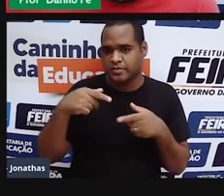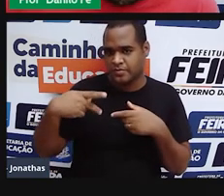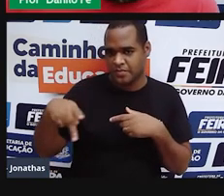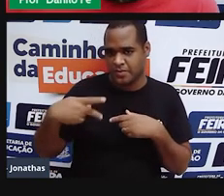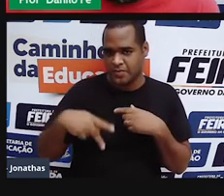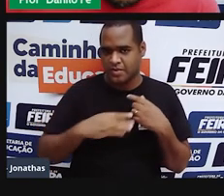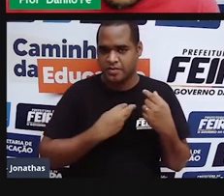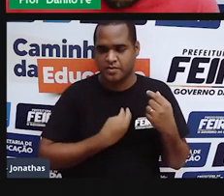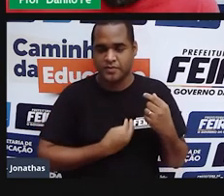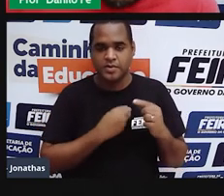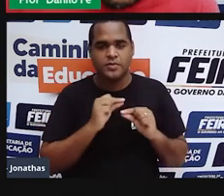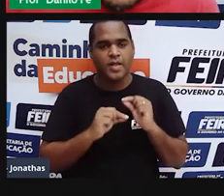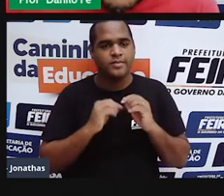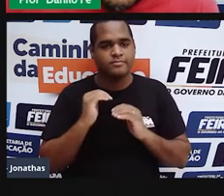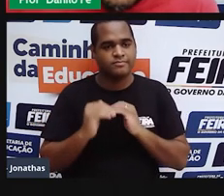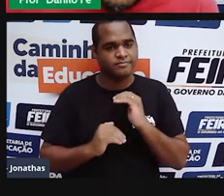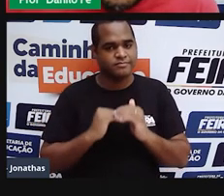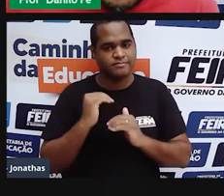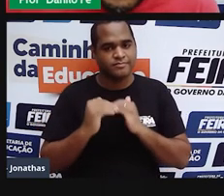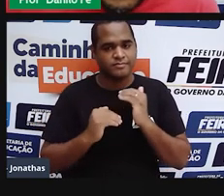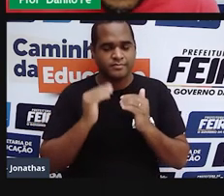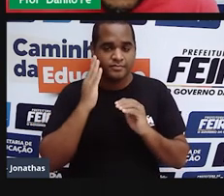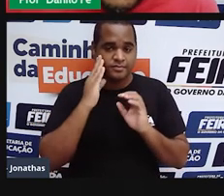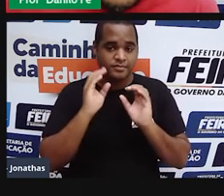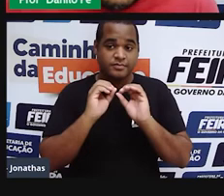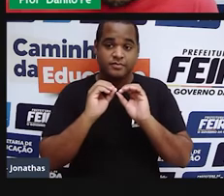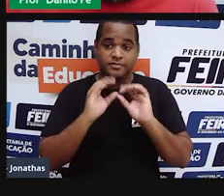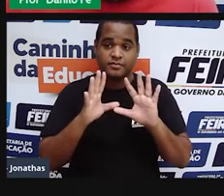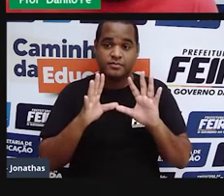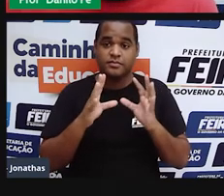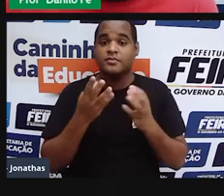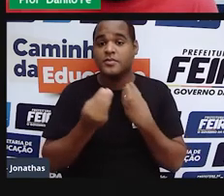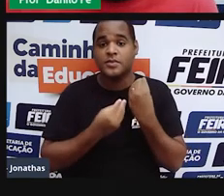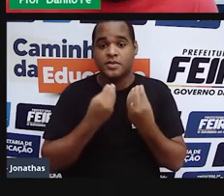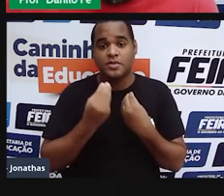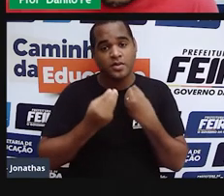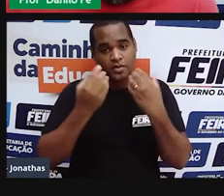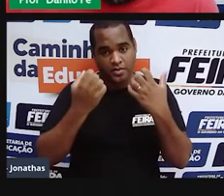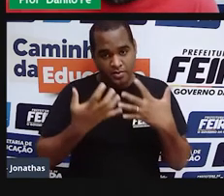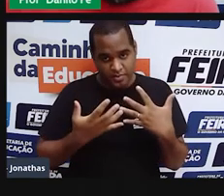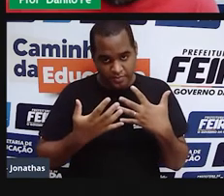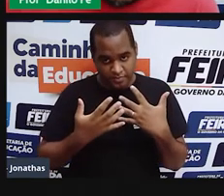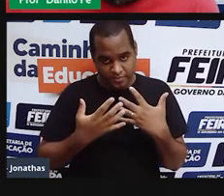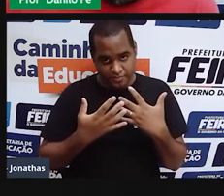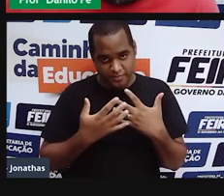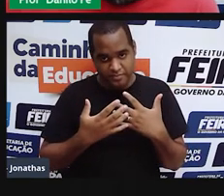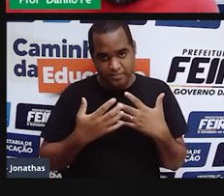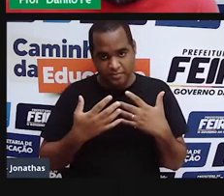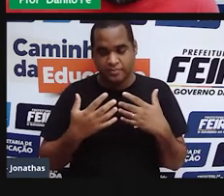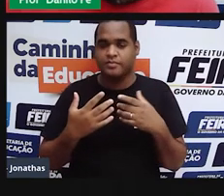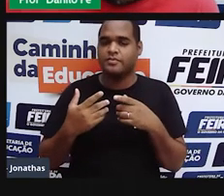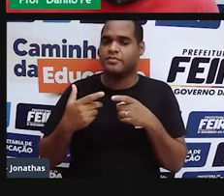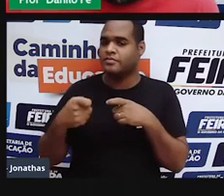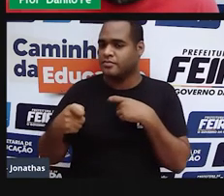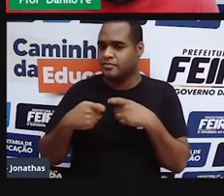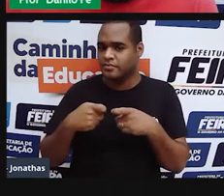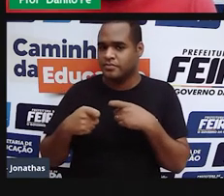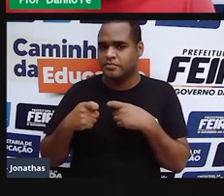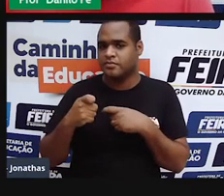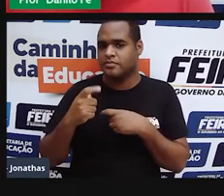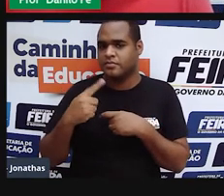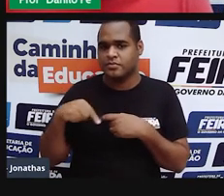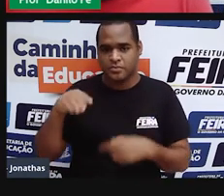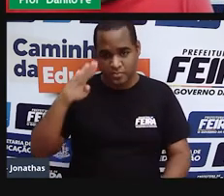final do Paraguai ao processo e agora não mais Burgo